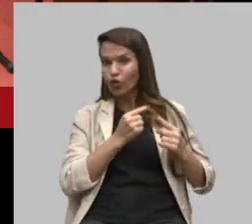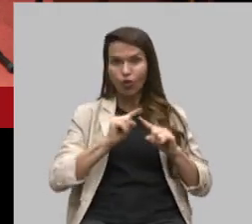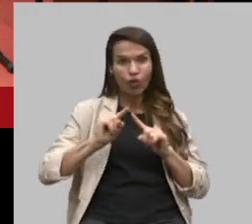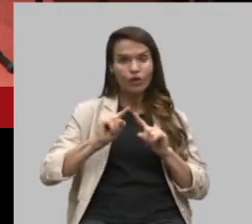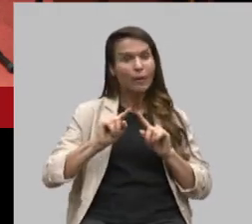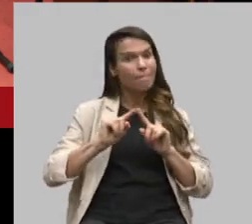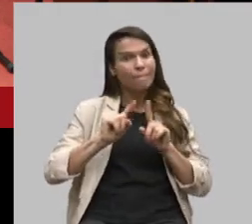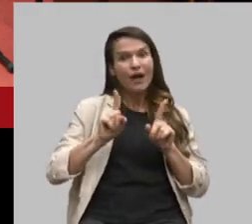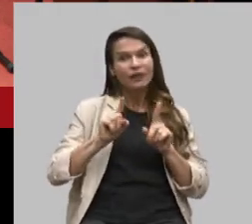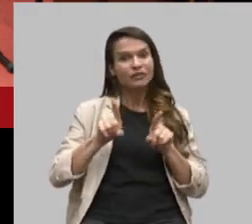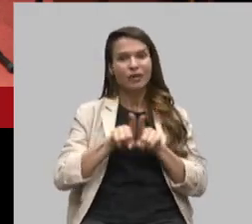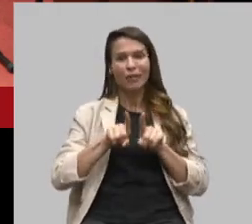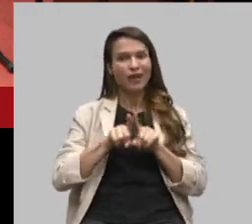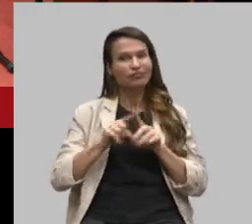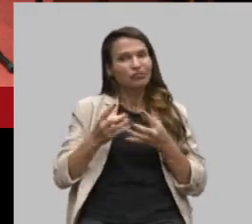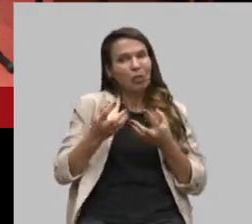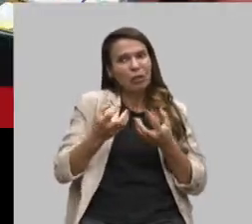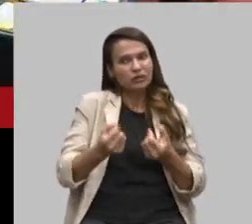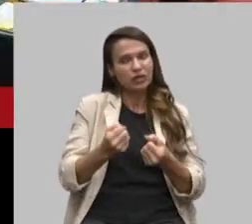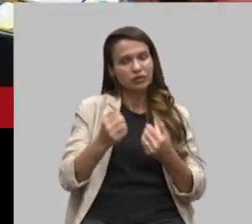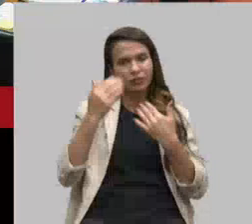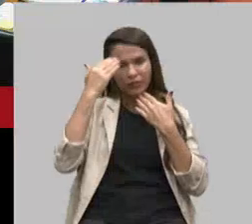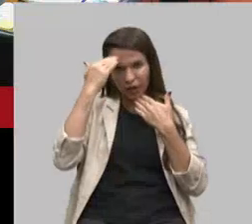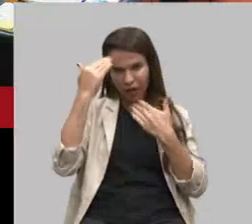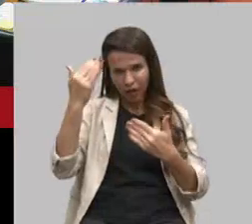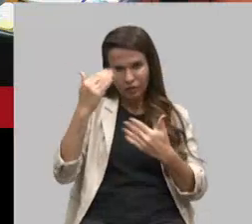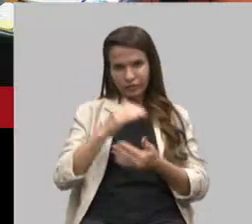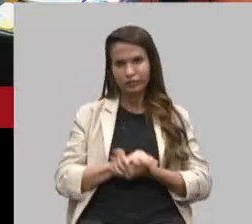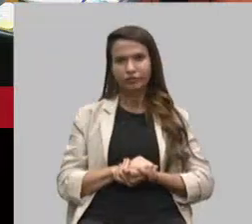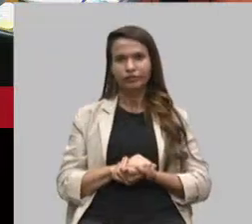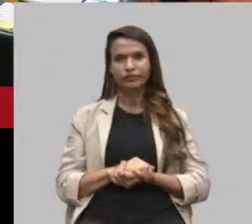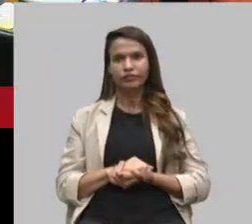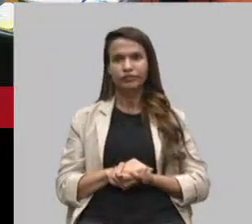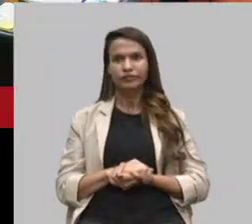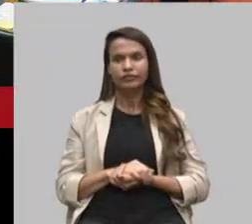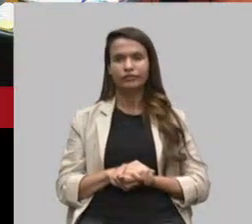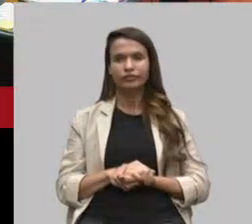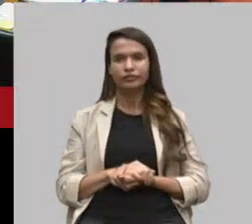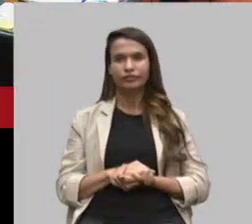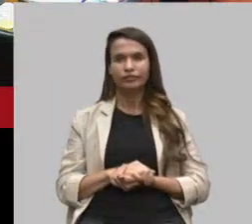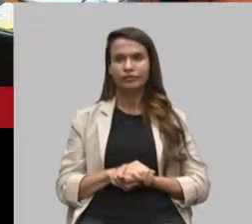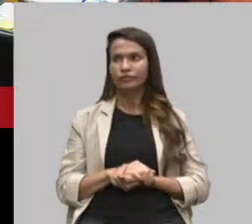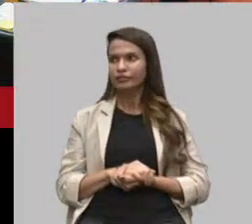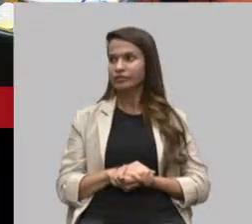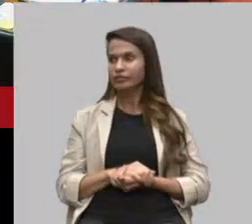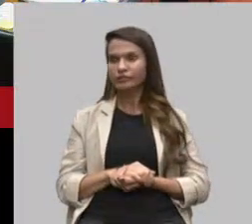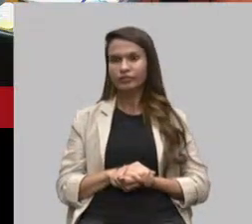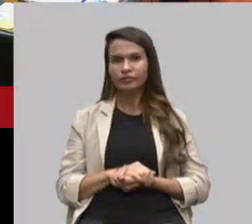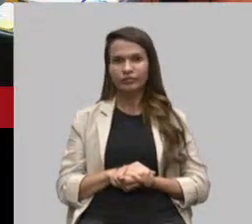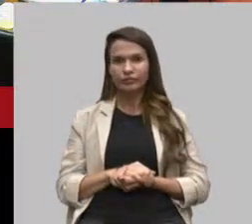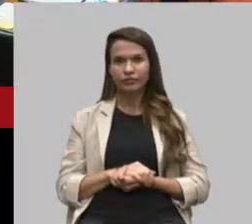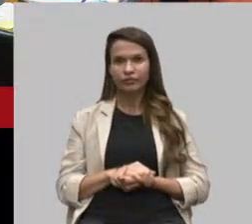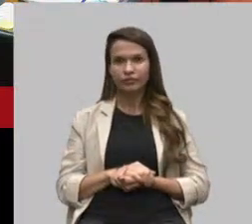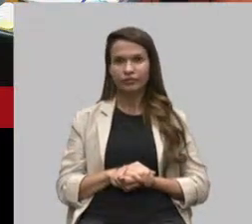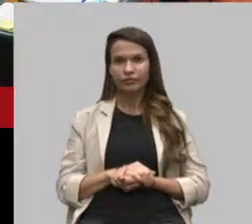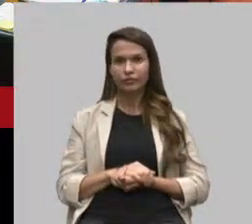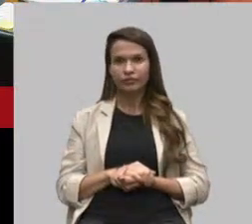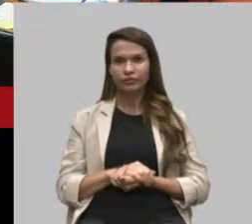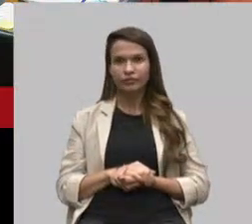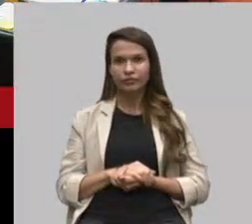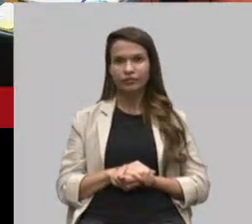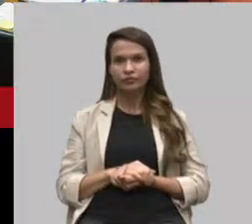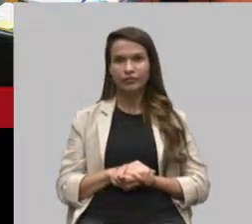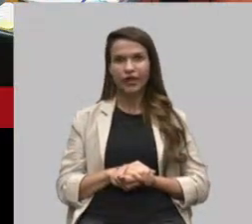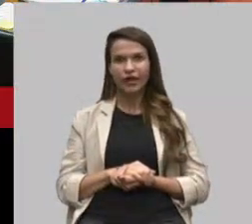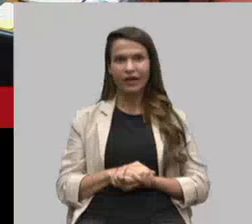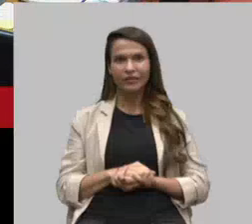não sou a favor obrigado obrigada Felipe pode falar Luiz Pedro